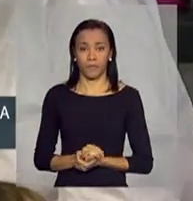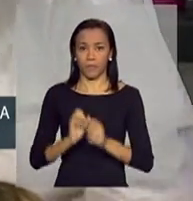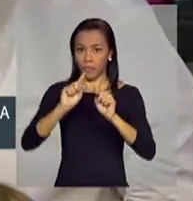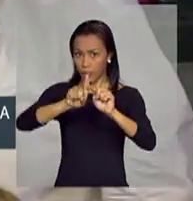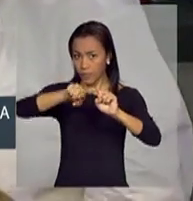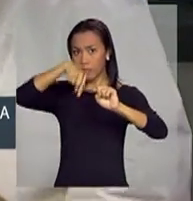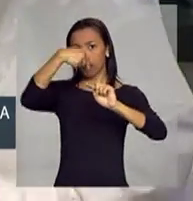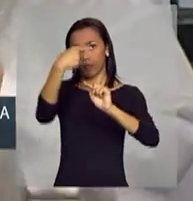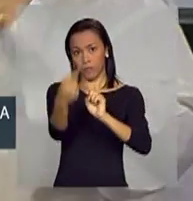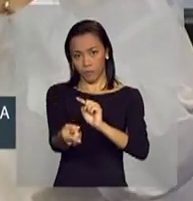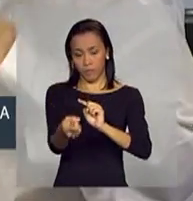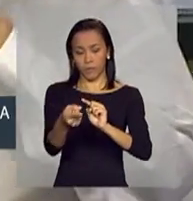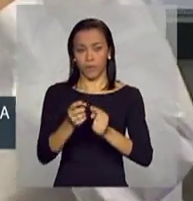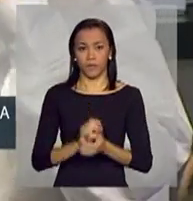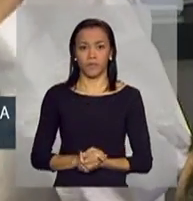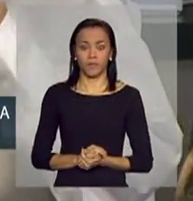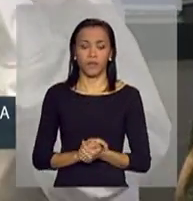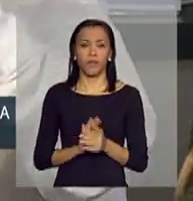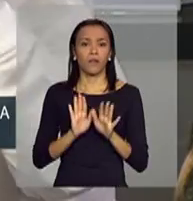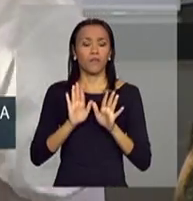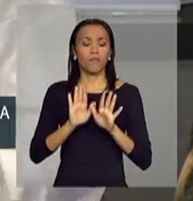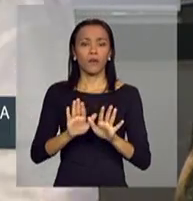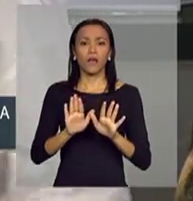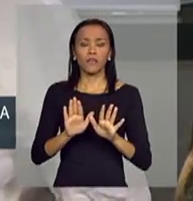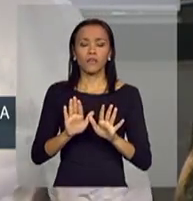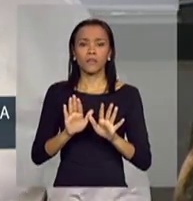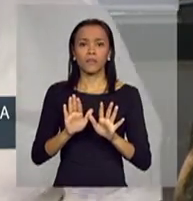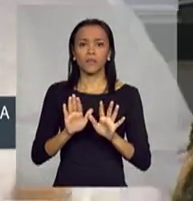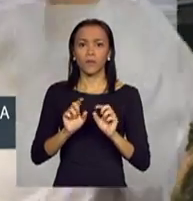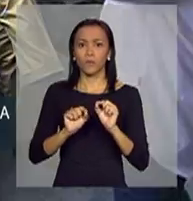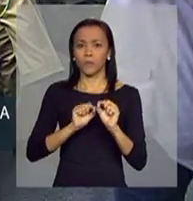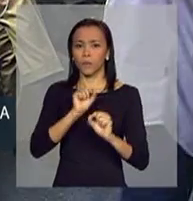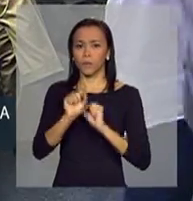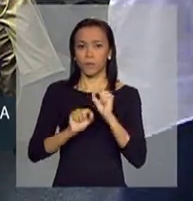Depois do AI-5, sim. Mas o ponto que...